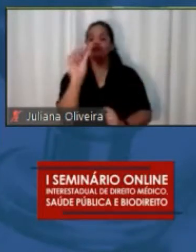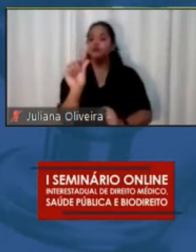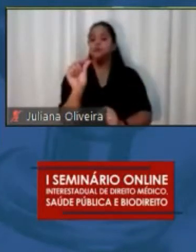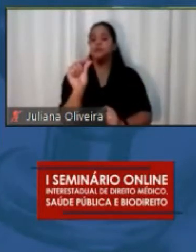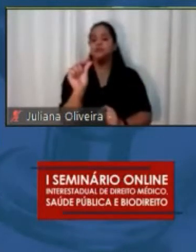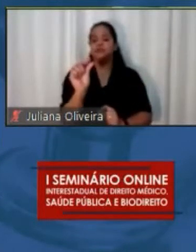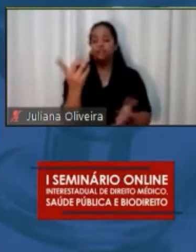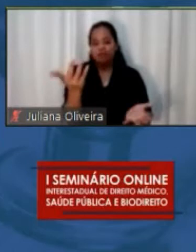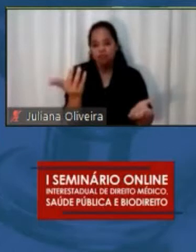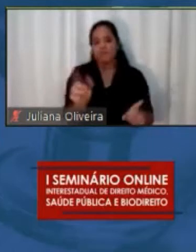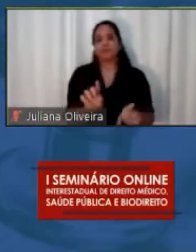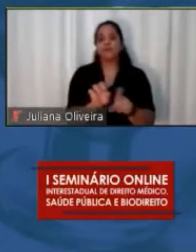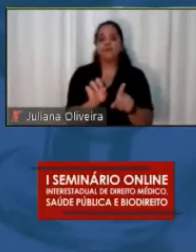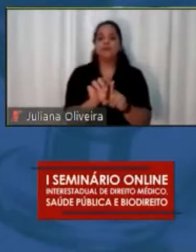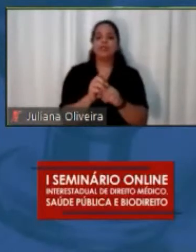Sem aumentar